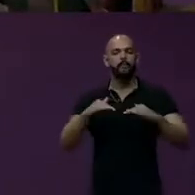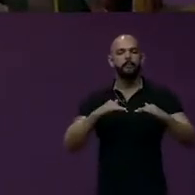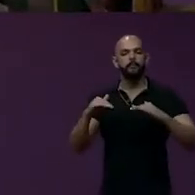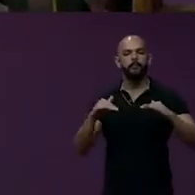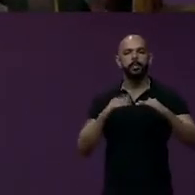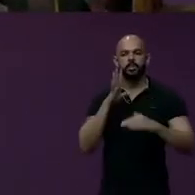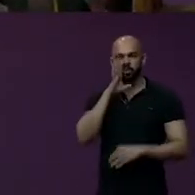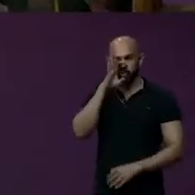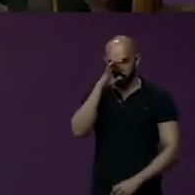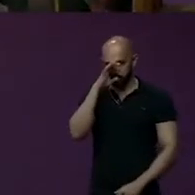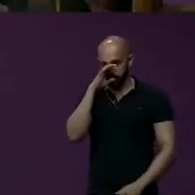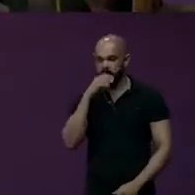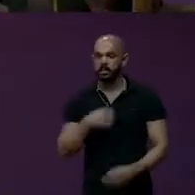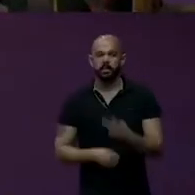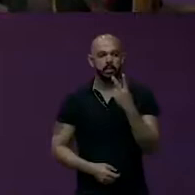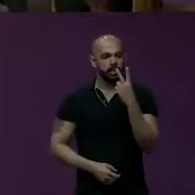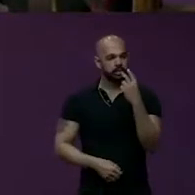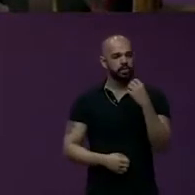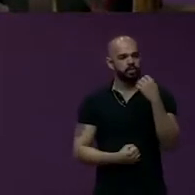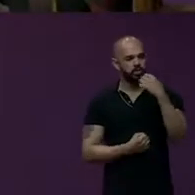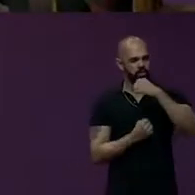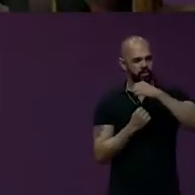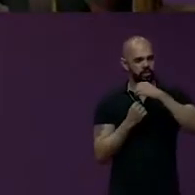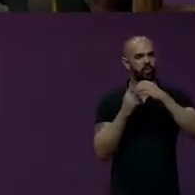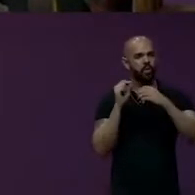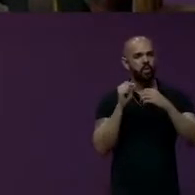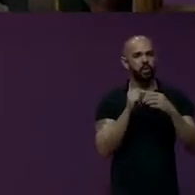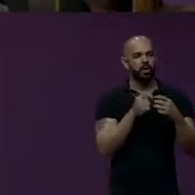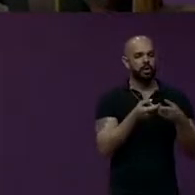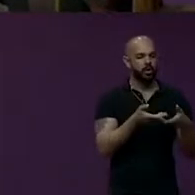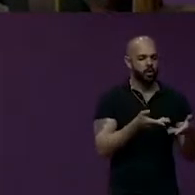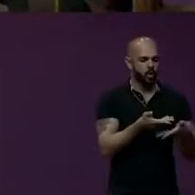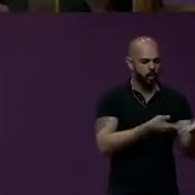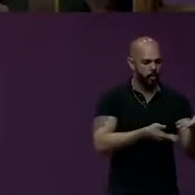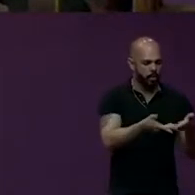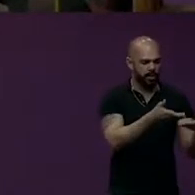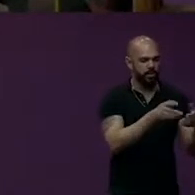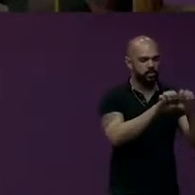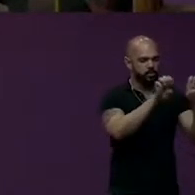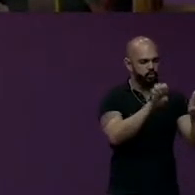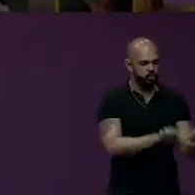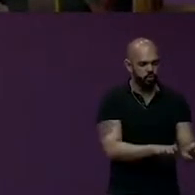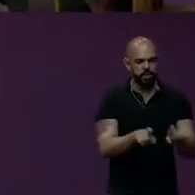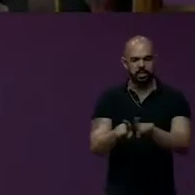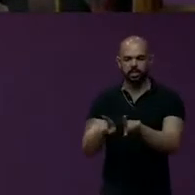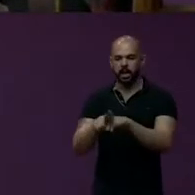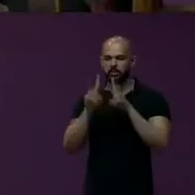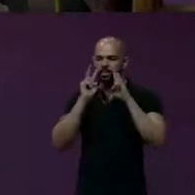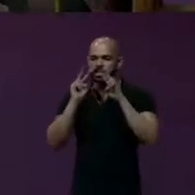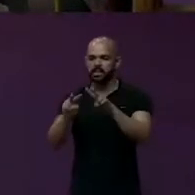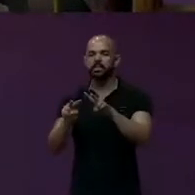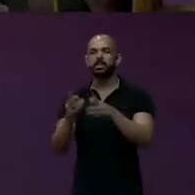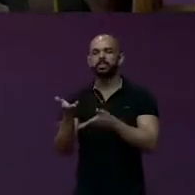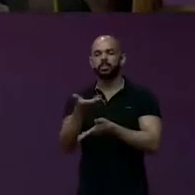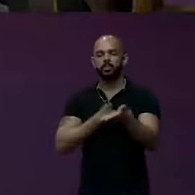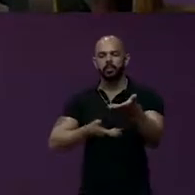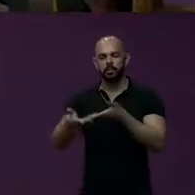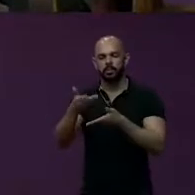esses dois pilares, ou melhor, três, cooperação estruturante, a visão de uma diplomacia da saúde